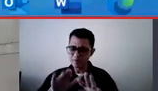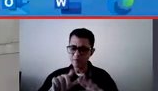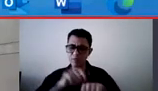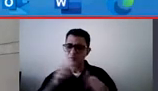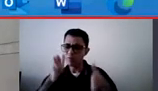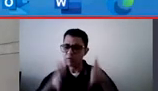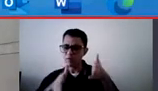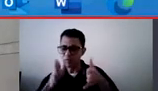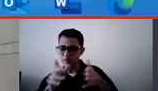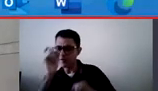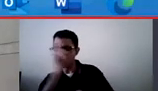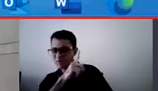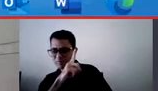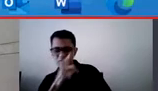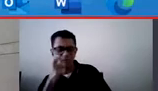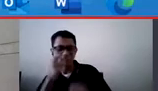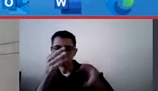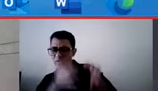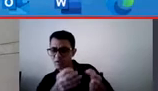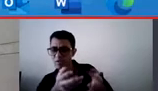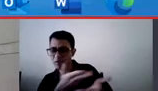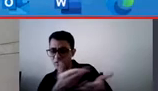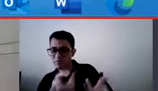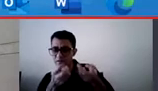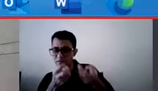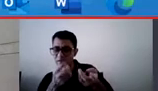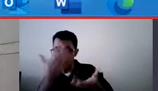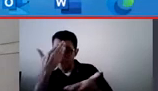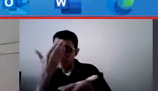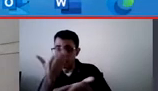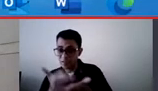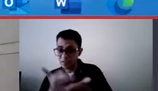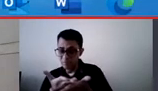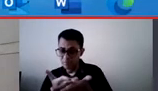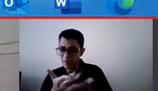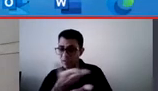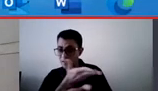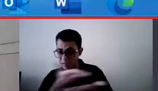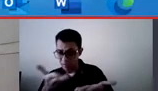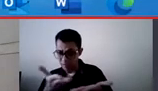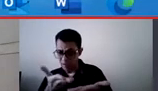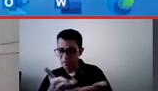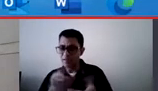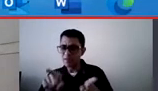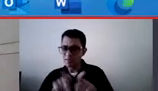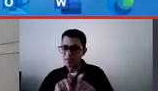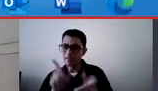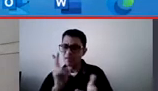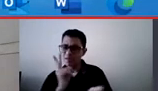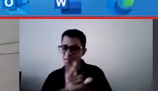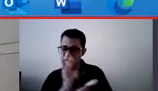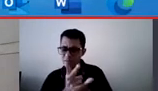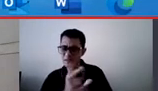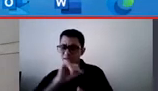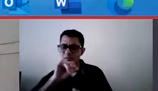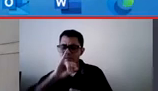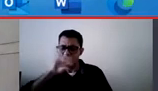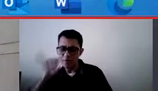momento... Não deu muito certo, mas a gente tem que confiar no nosso próximo. A gente tem que dar sempre uma segunda